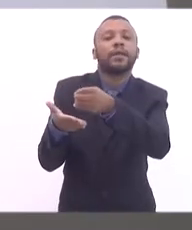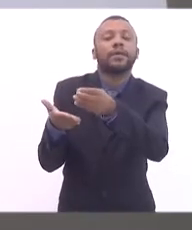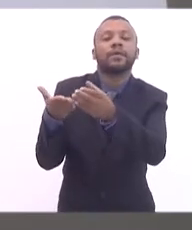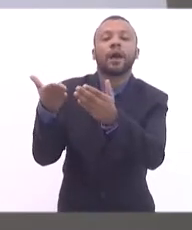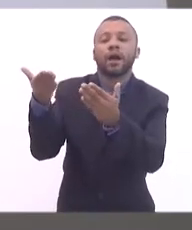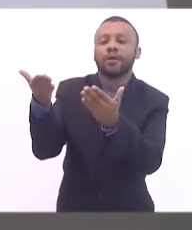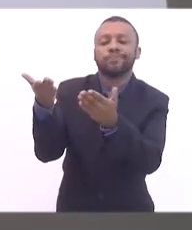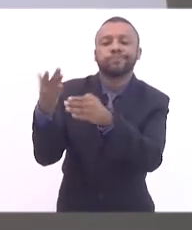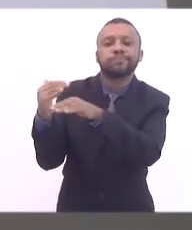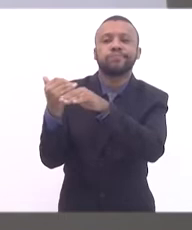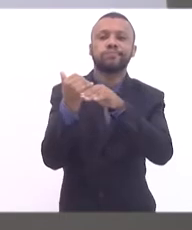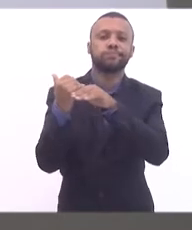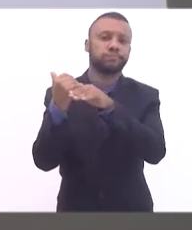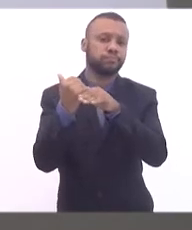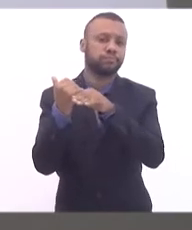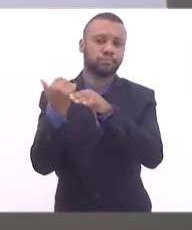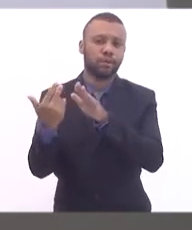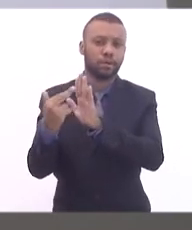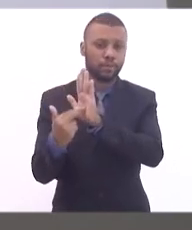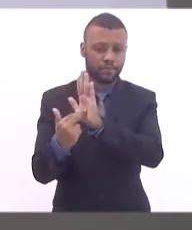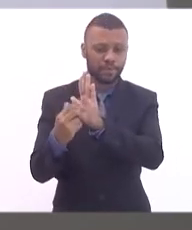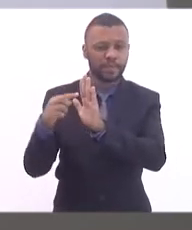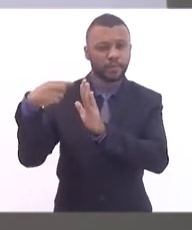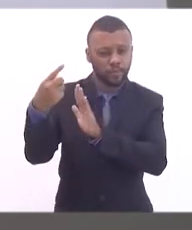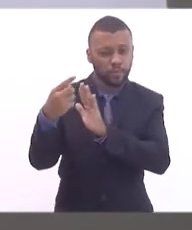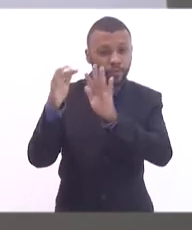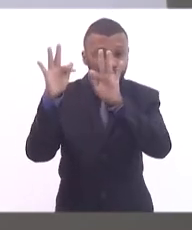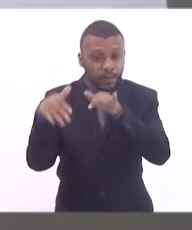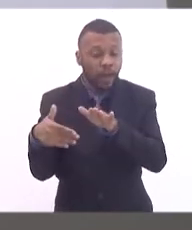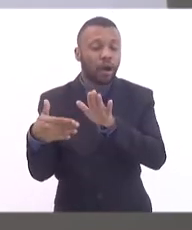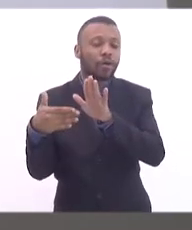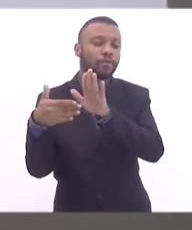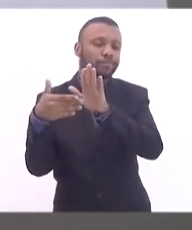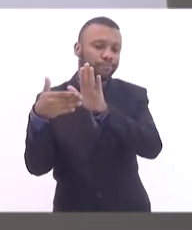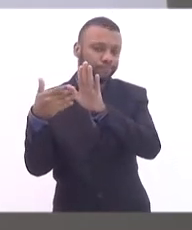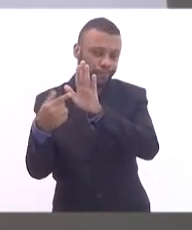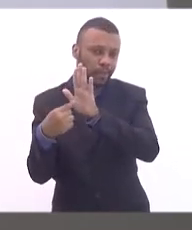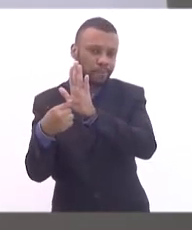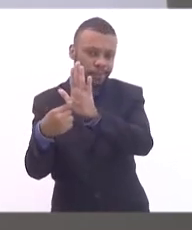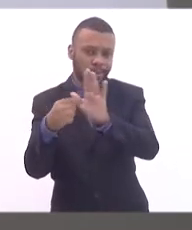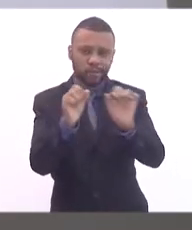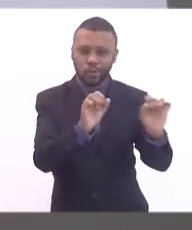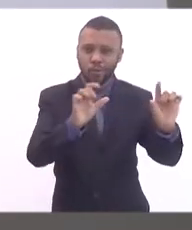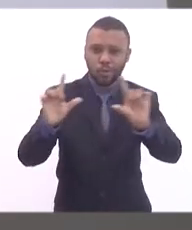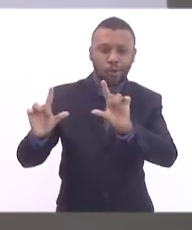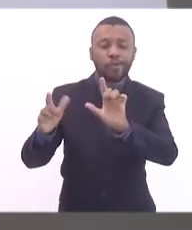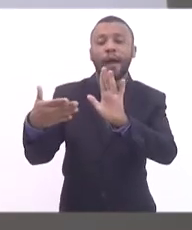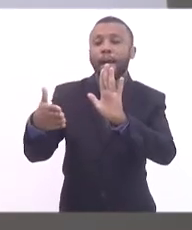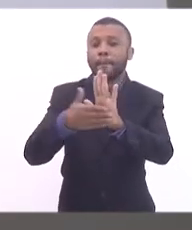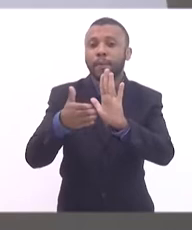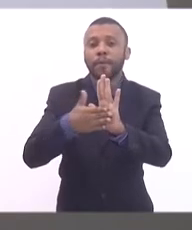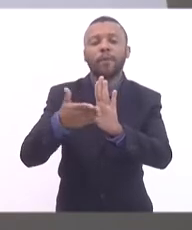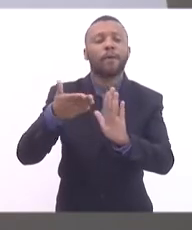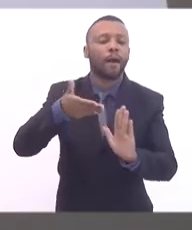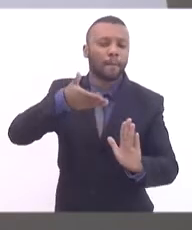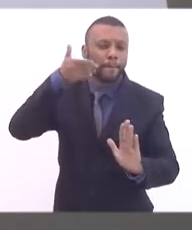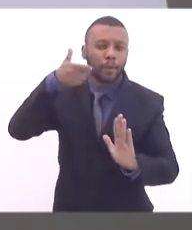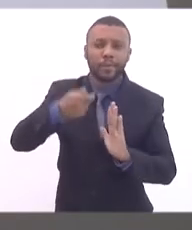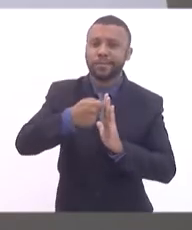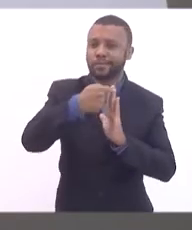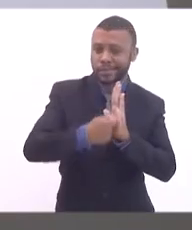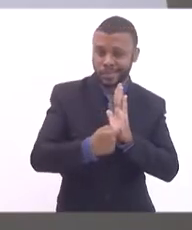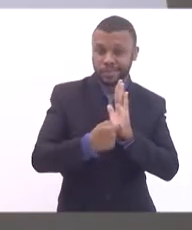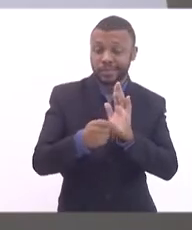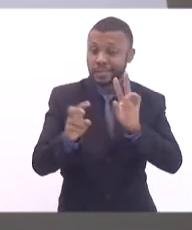que a gente vai até propor lá no final da apresentação uma melhoria na redação para citar e vejo se ta só o